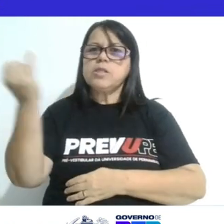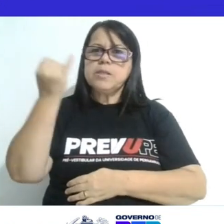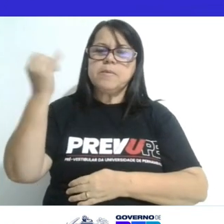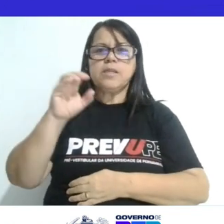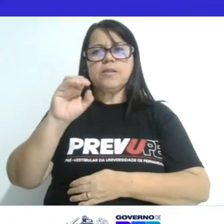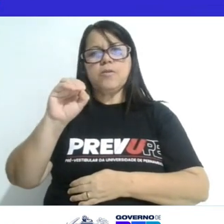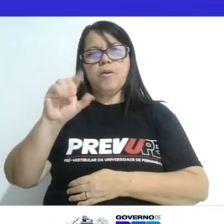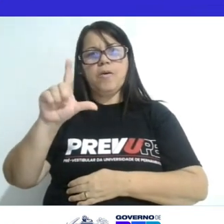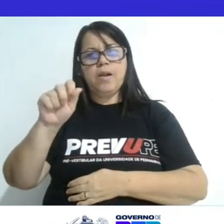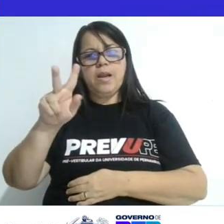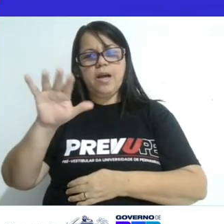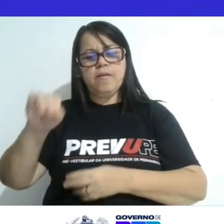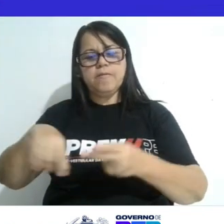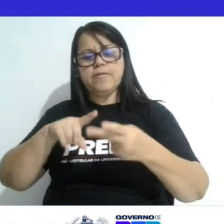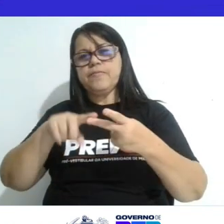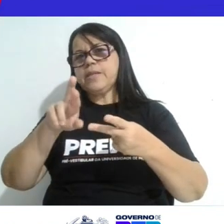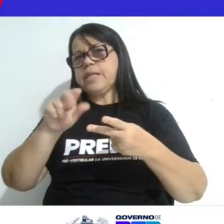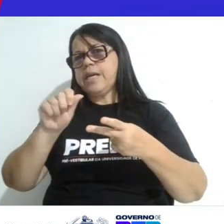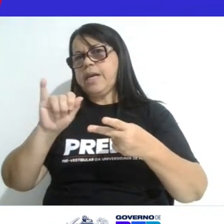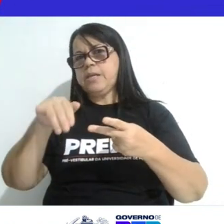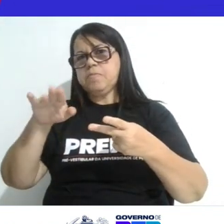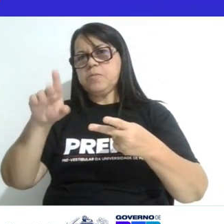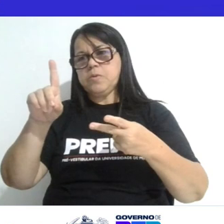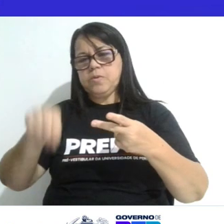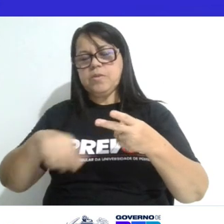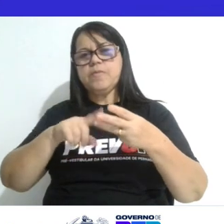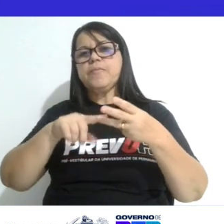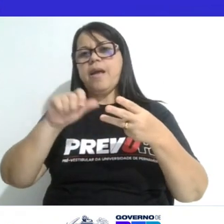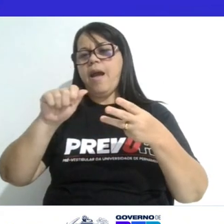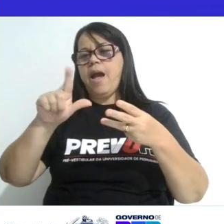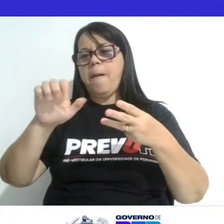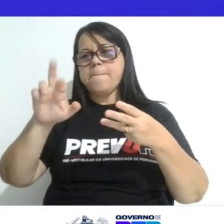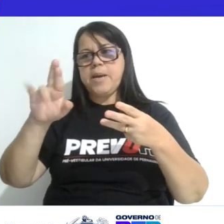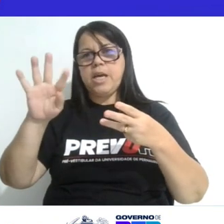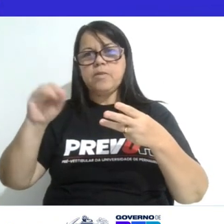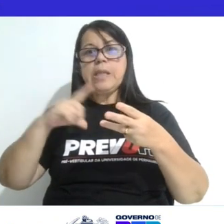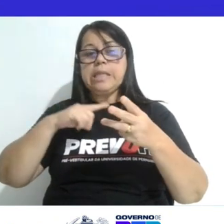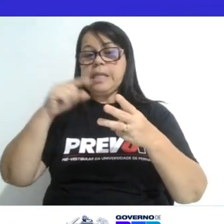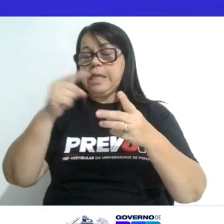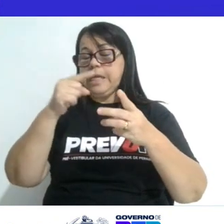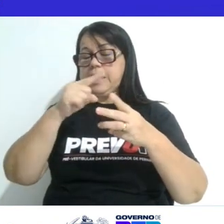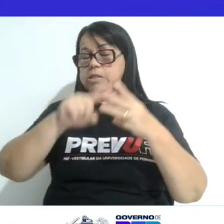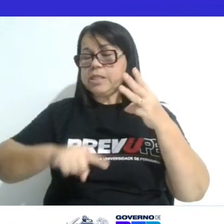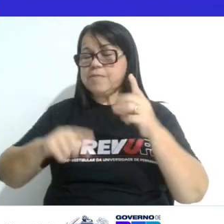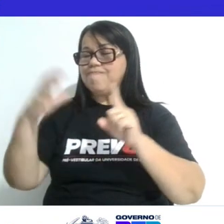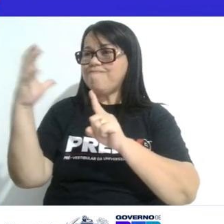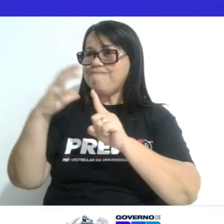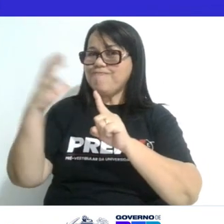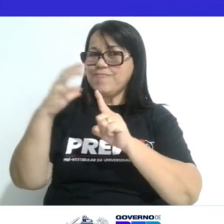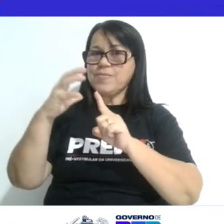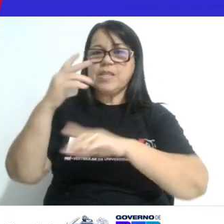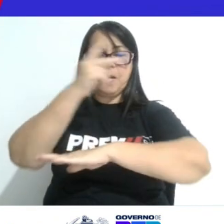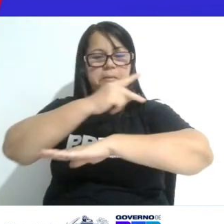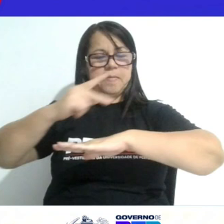Bila Raimundo Correa e Alberto de Oliveira esses poetas Foram influenciados pela Escola parnasiana francesa um